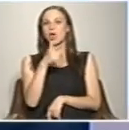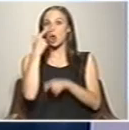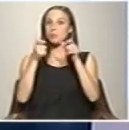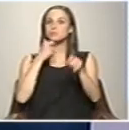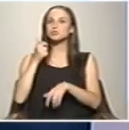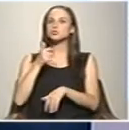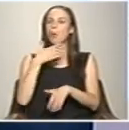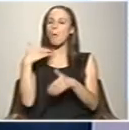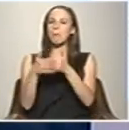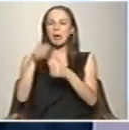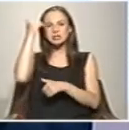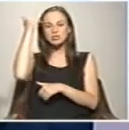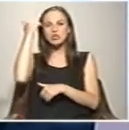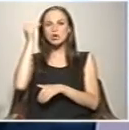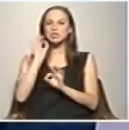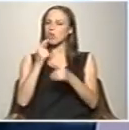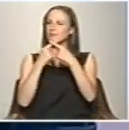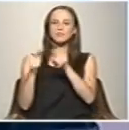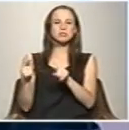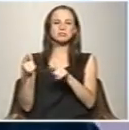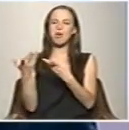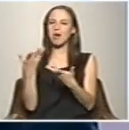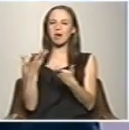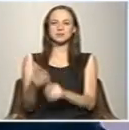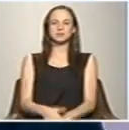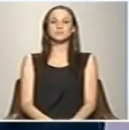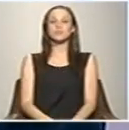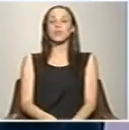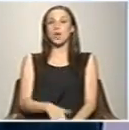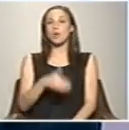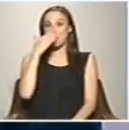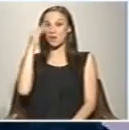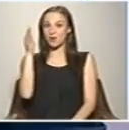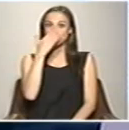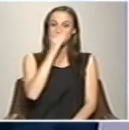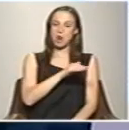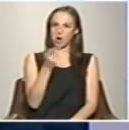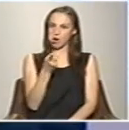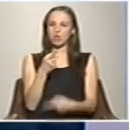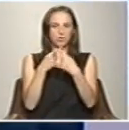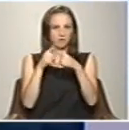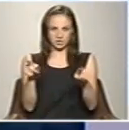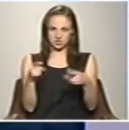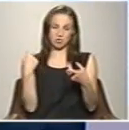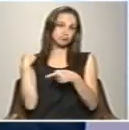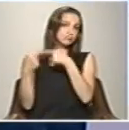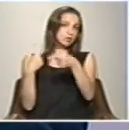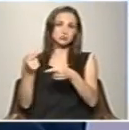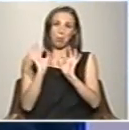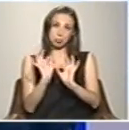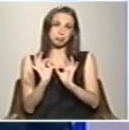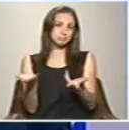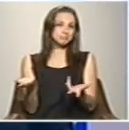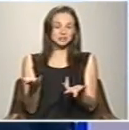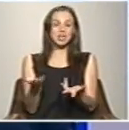mais velhas são verdadeiramente heterogéneas. Há diferenças entre os mais velhos e os mais novos, há diferenças geracionais. A geração que